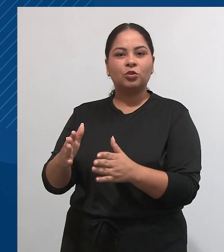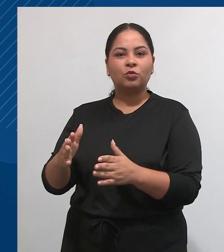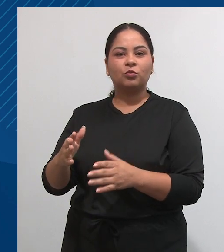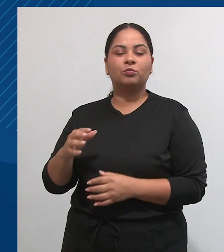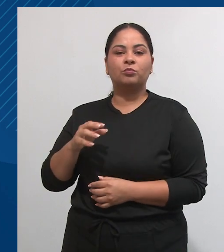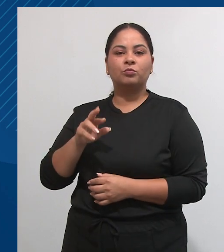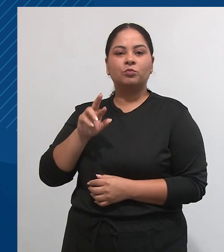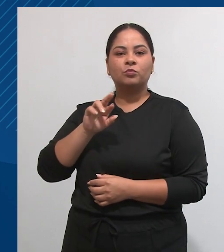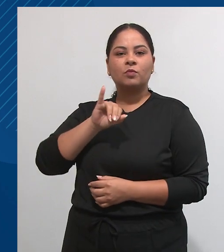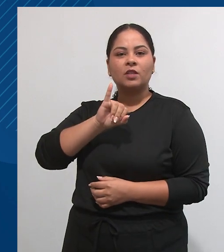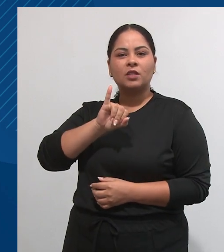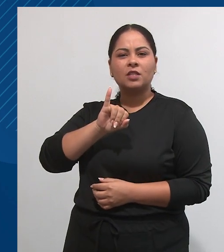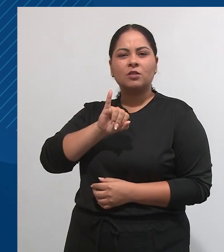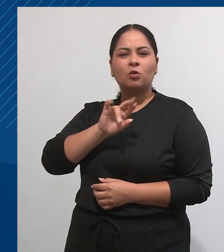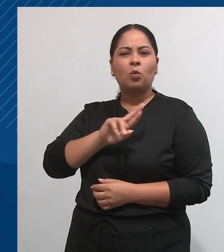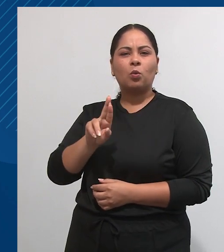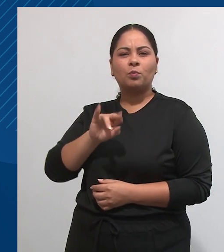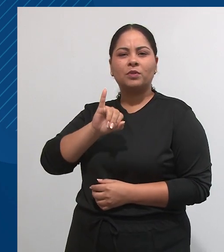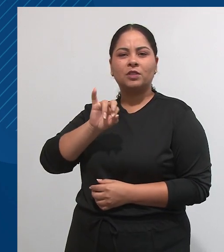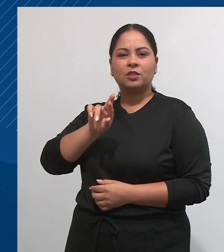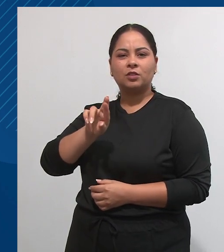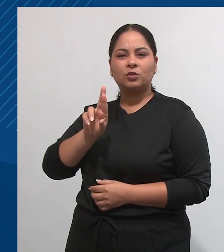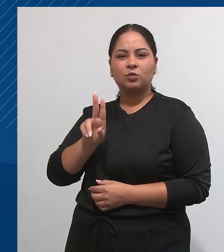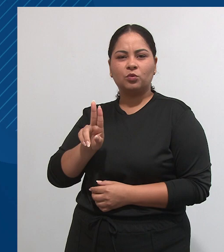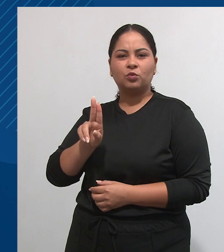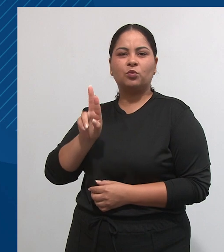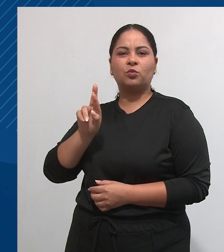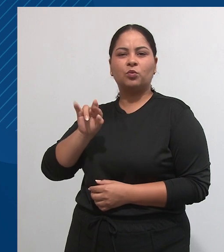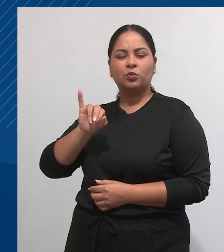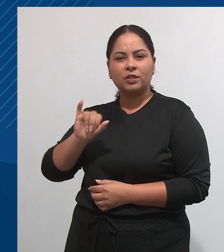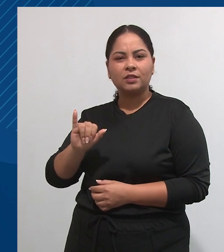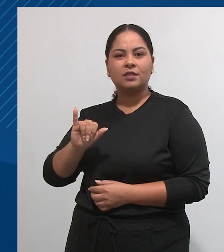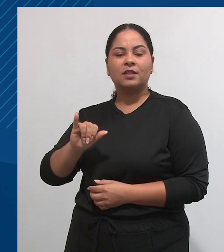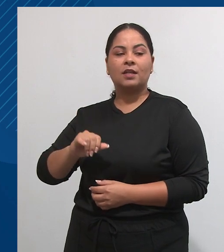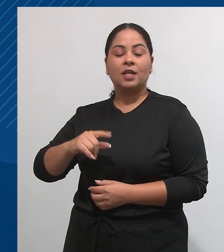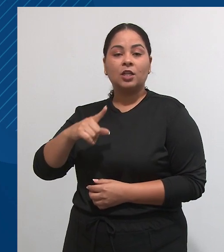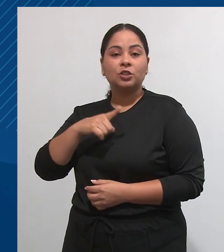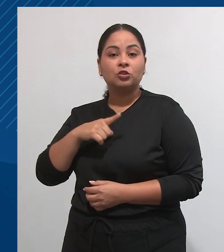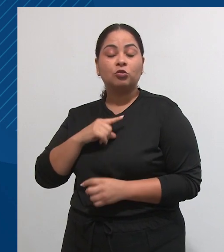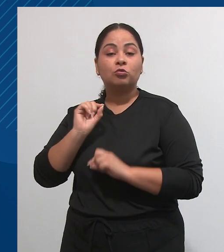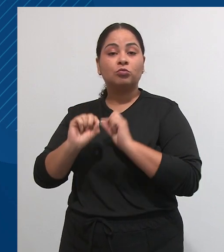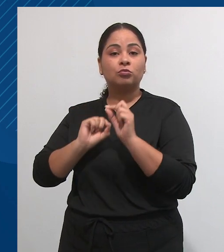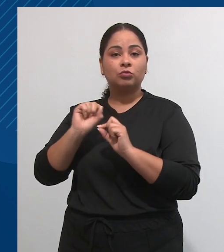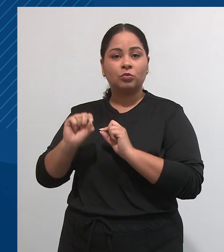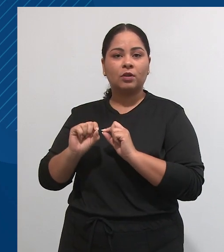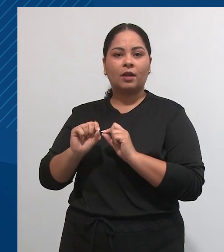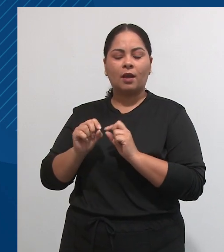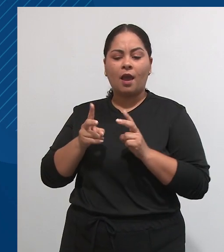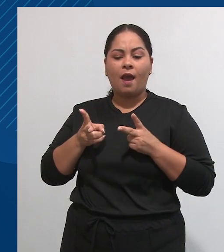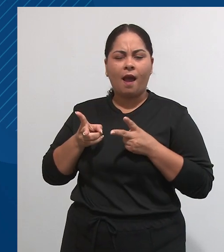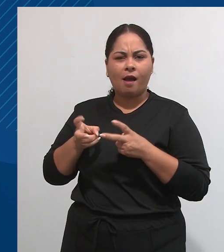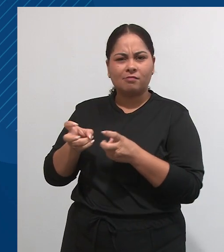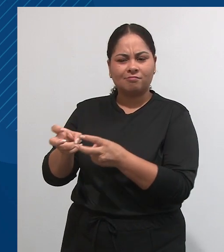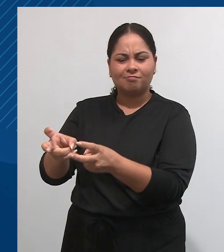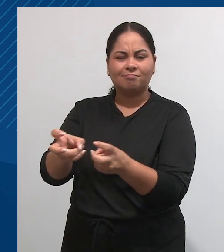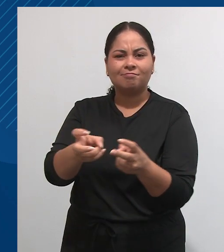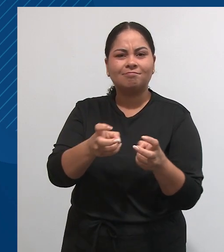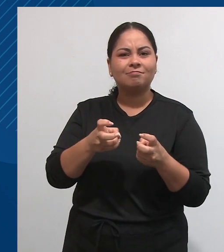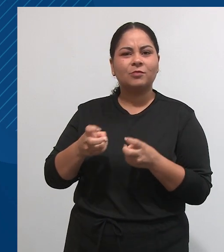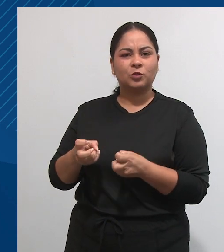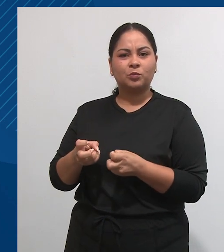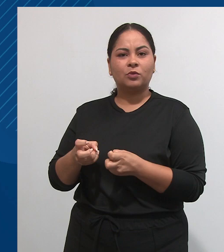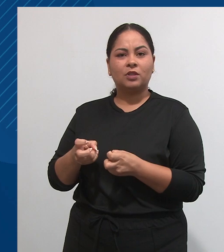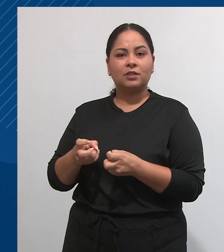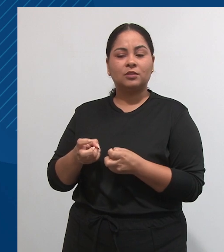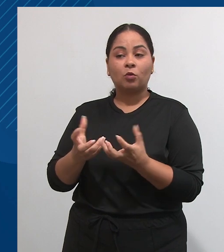Iruri, né, essa exploração das drogas do sertão, que vem desde o século XVII, no Vale